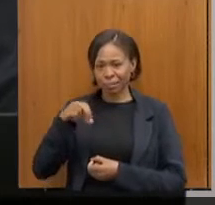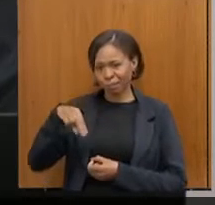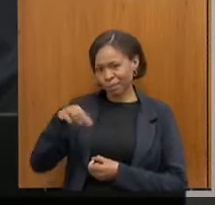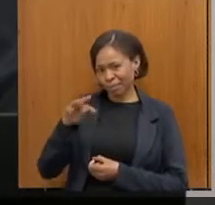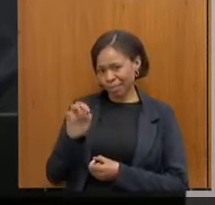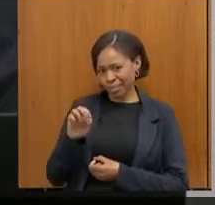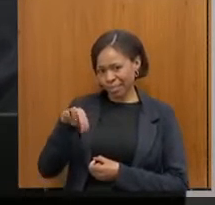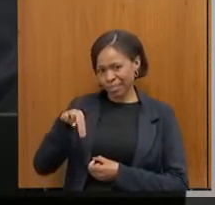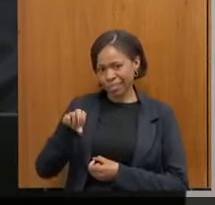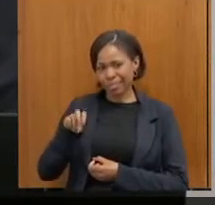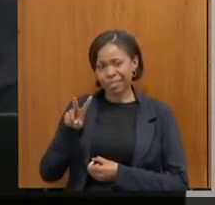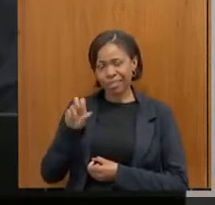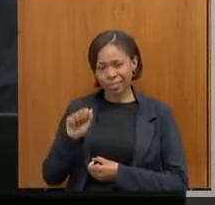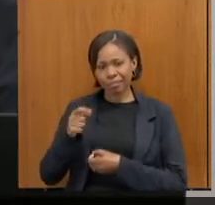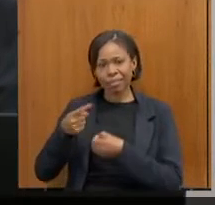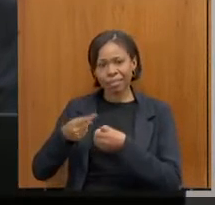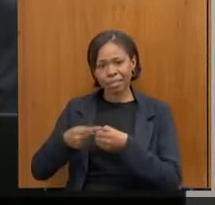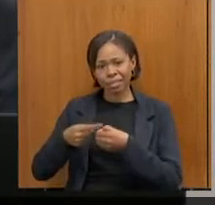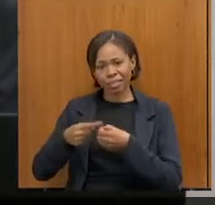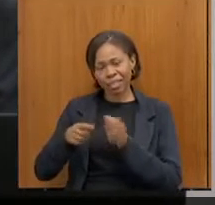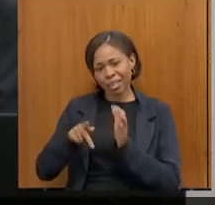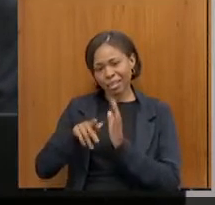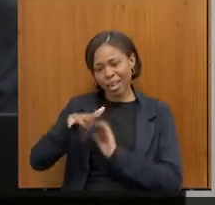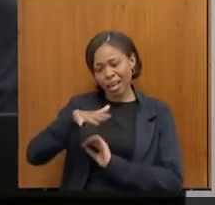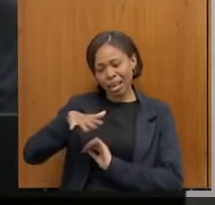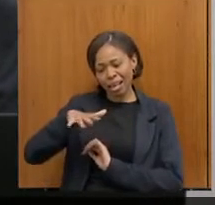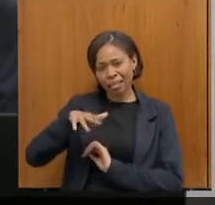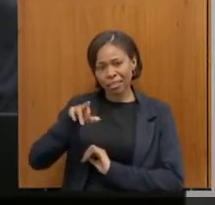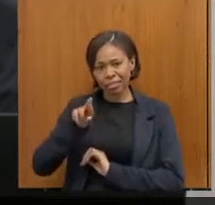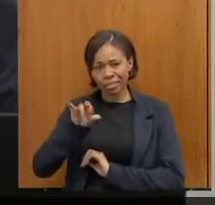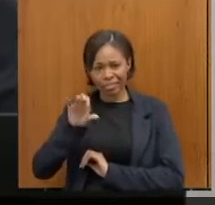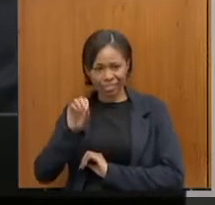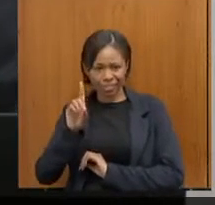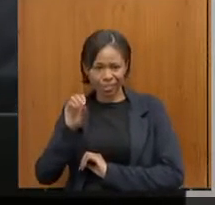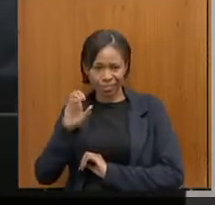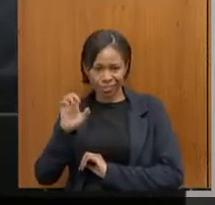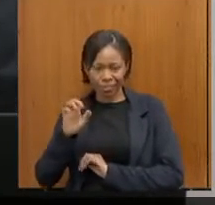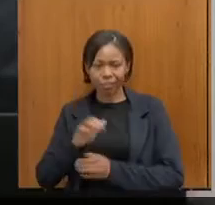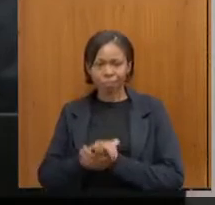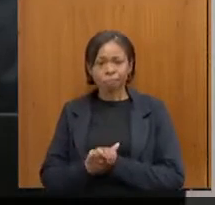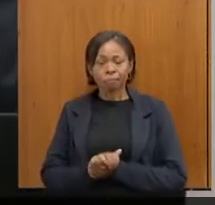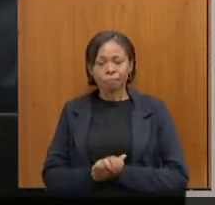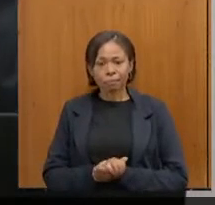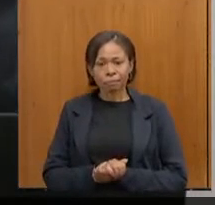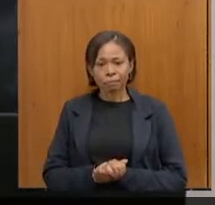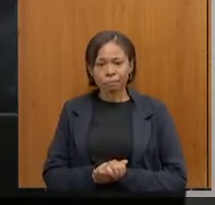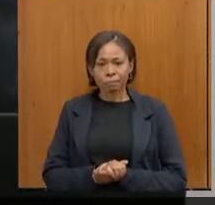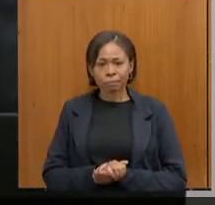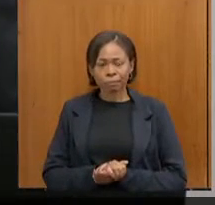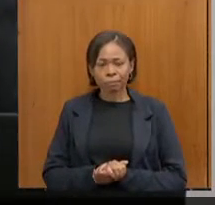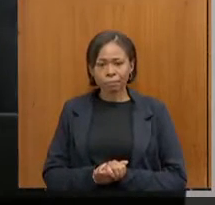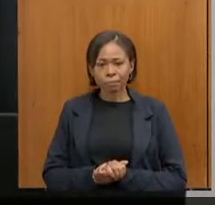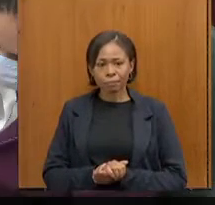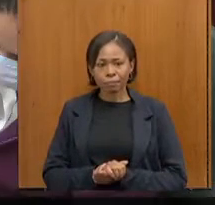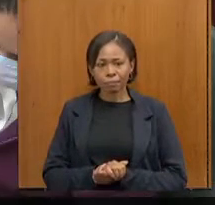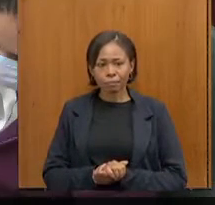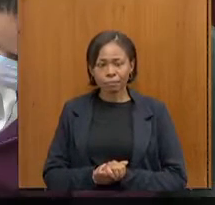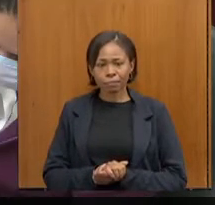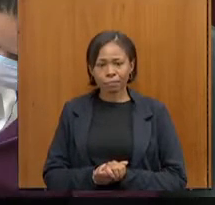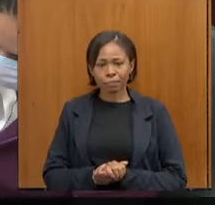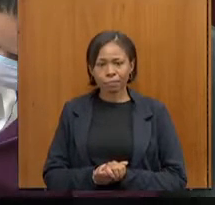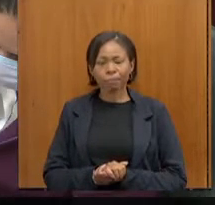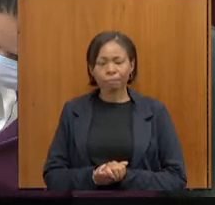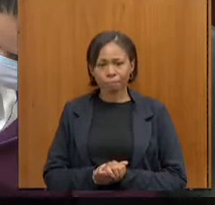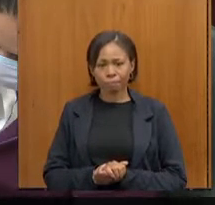Nova Cidade do nosso Rio Doce com a palavra Deputado Arthur por até 3 minutos e